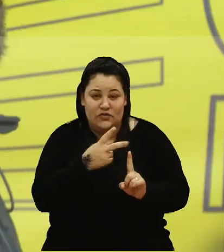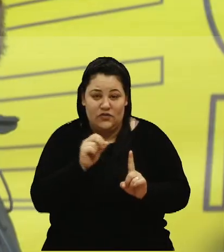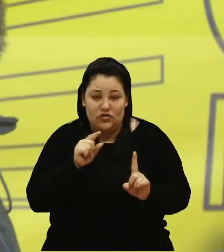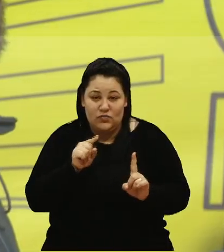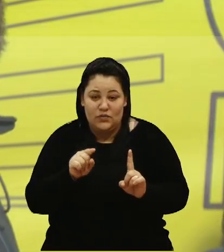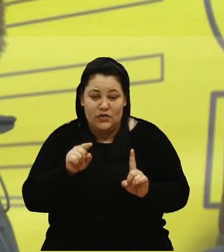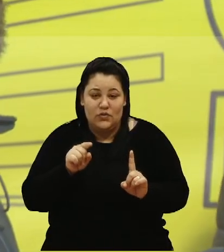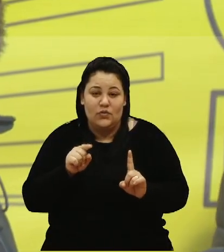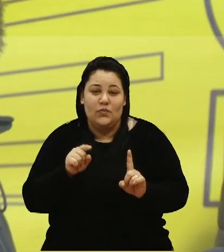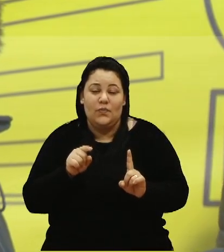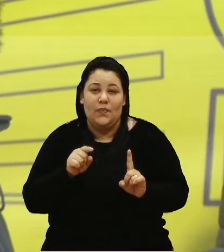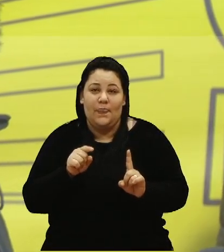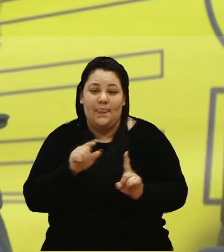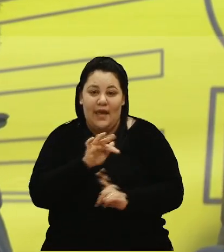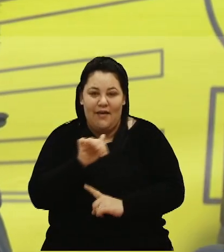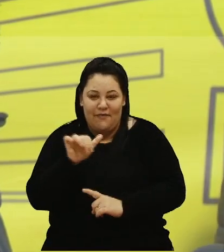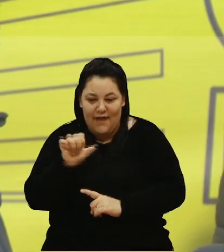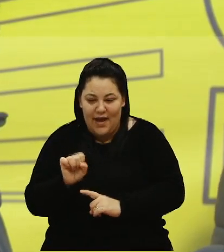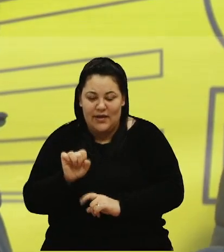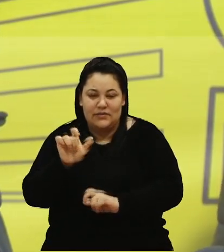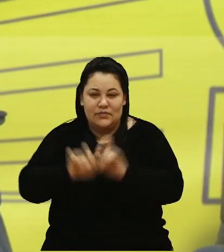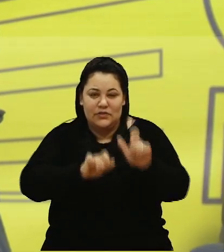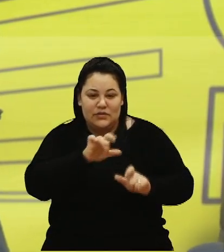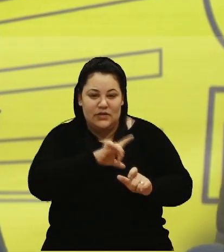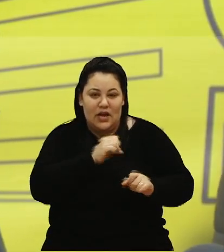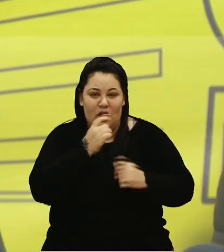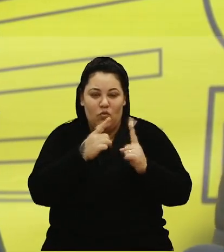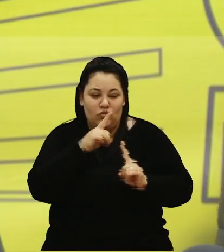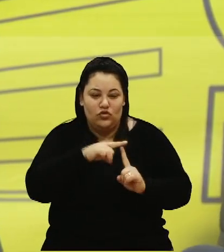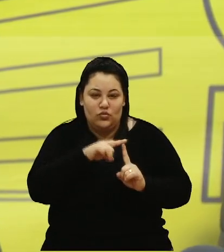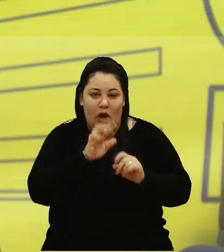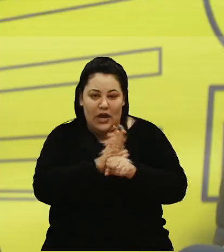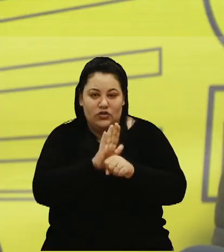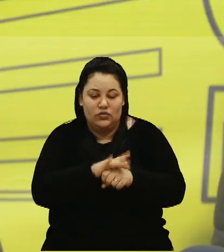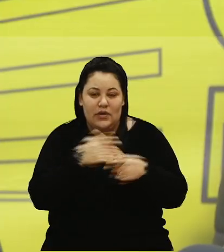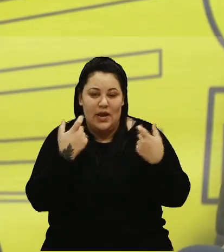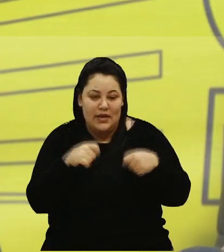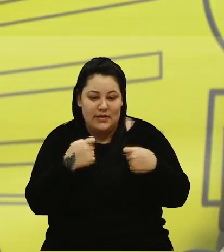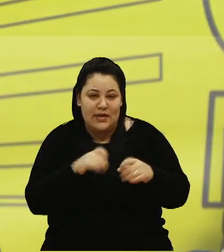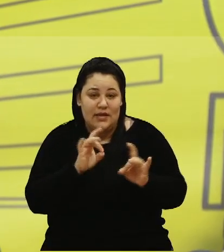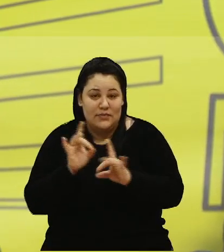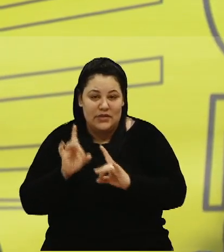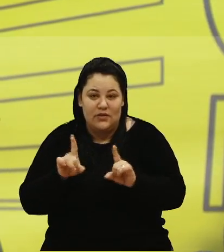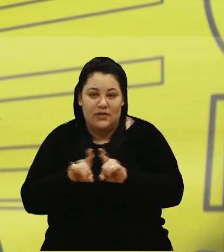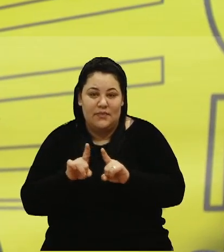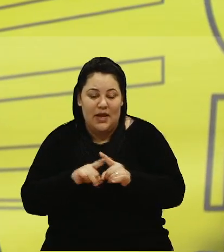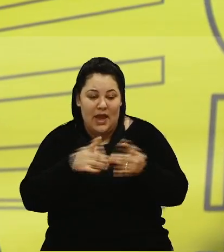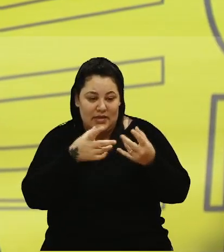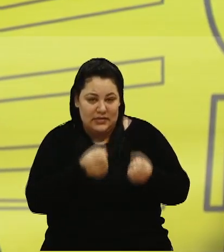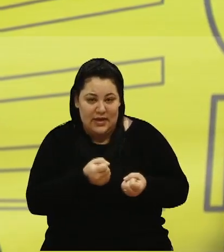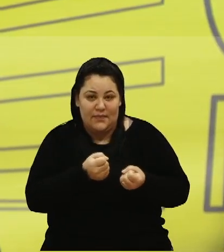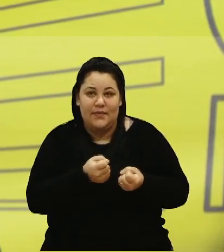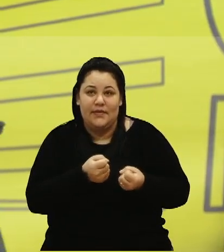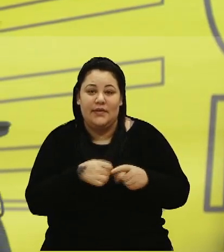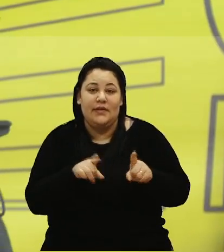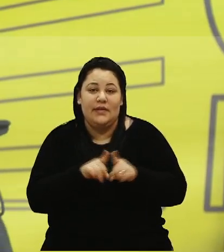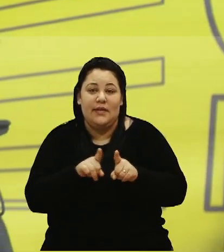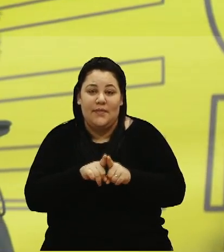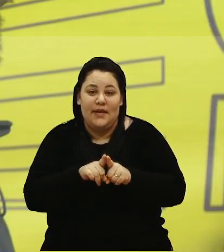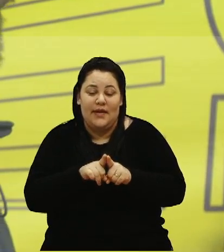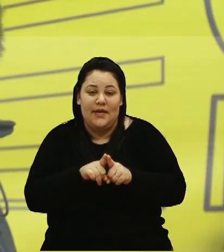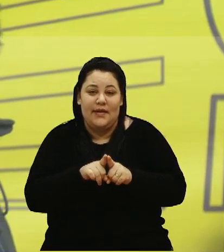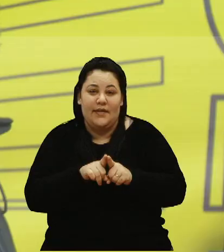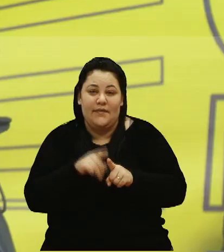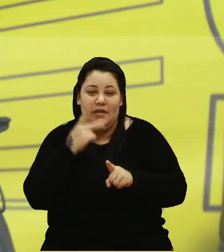de pessoas com algum tipo de ajuda ou necessidade também vão receber os ingressos, e a questão do balonismo para todos, né? Essa questão